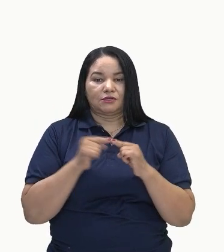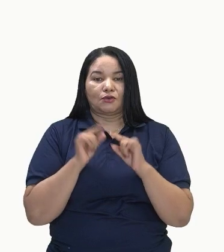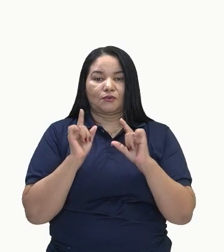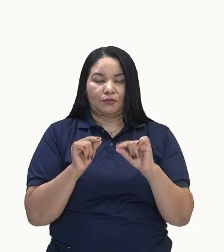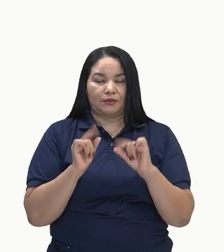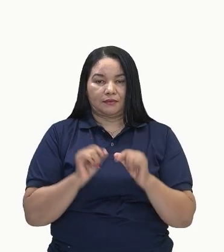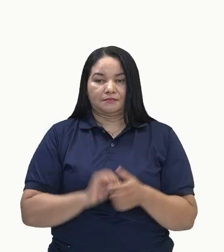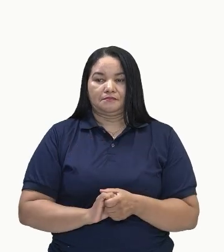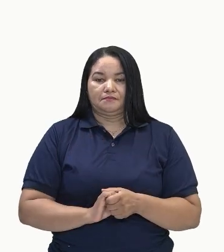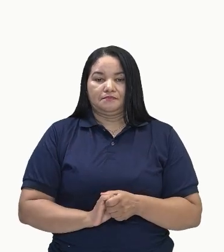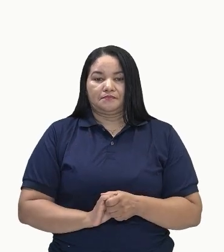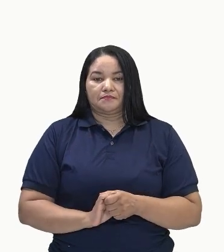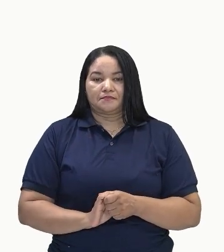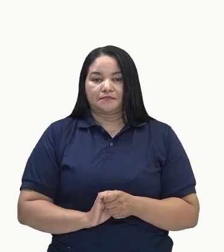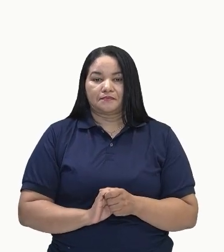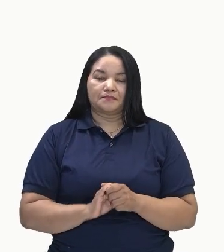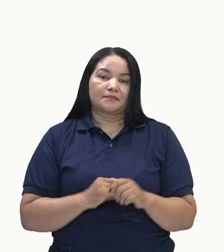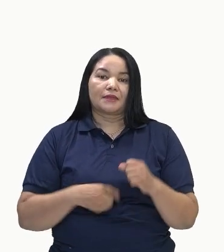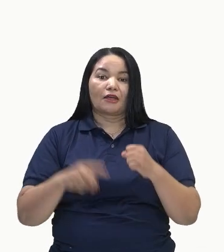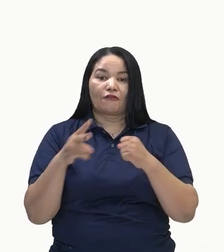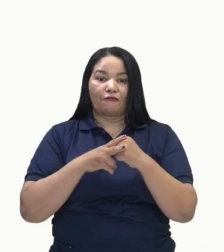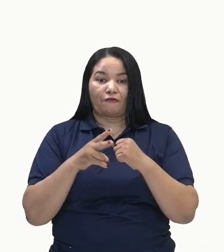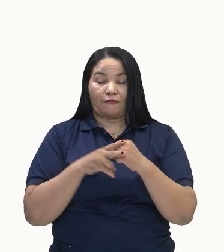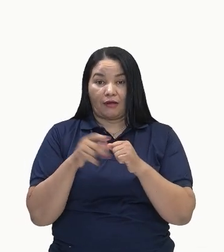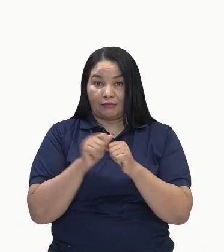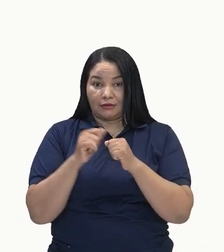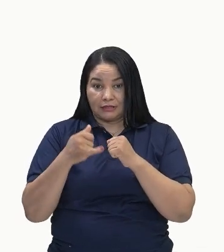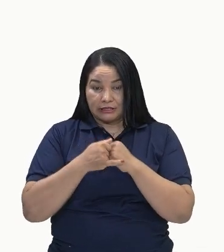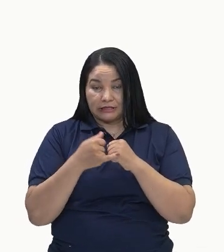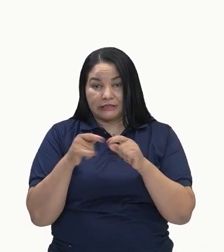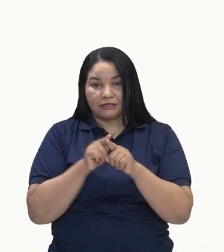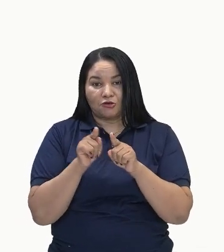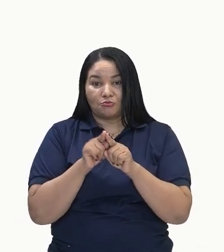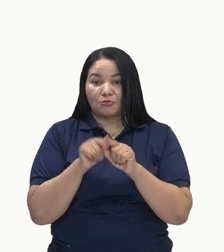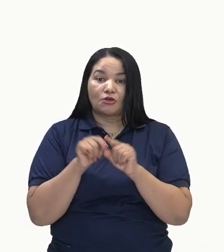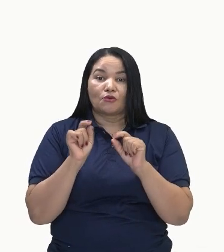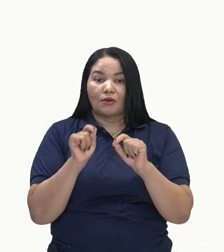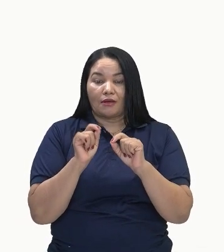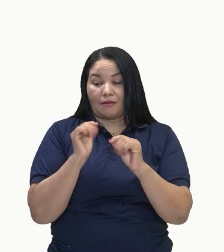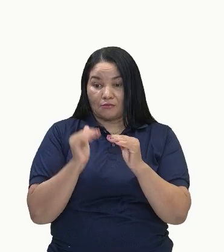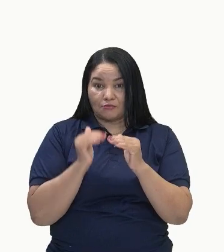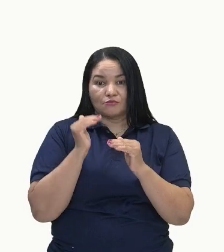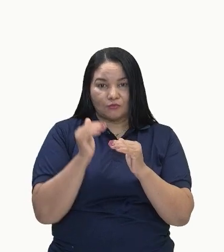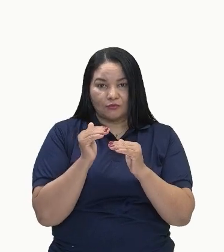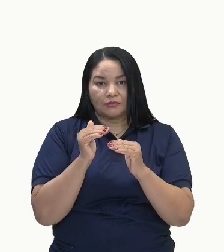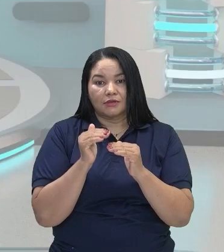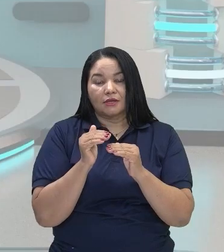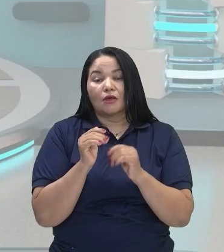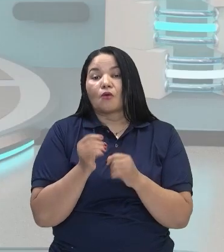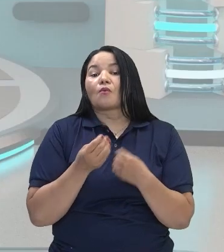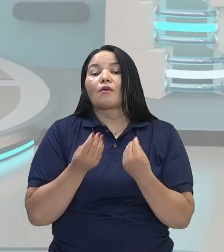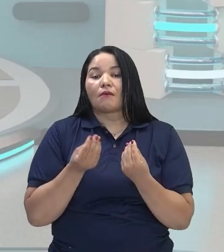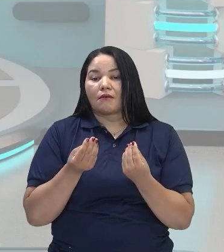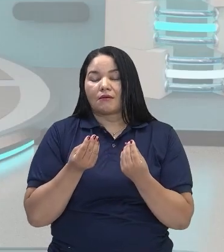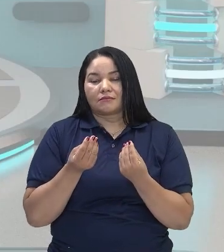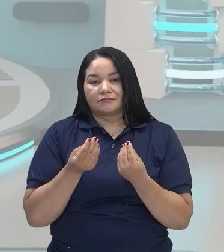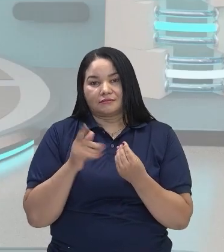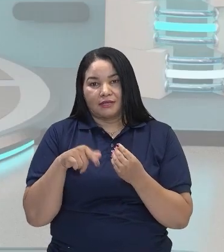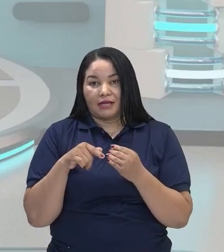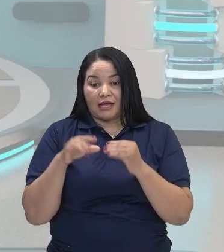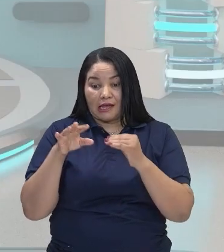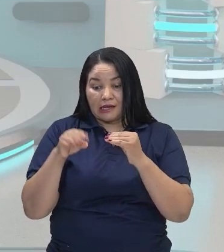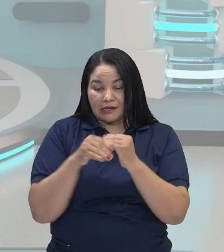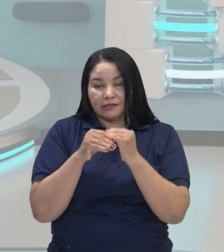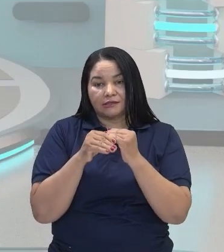que os adjetivos, né, são formados superlativo quando eu acrescento IST.